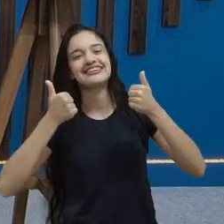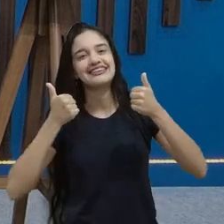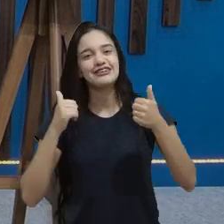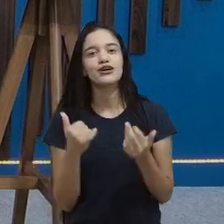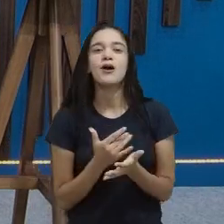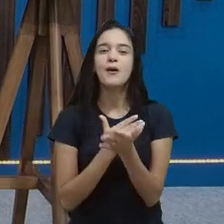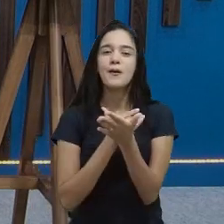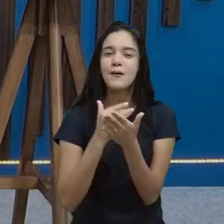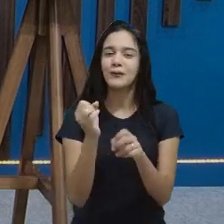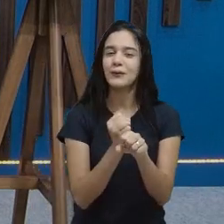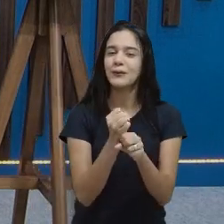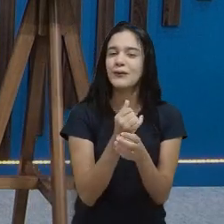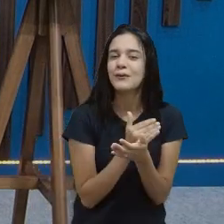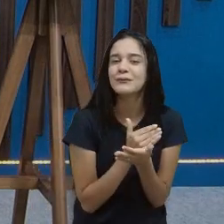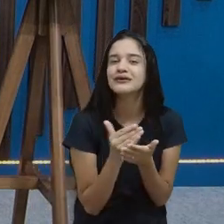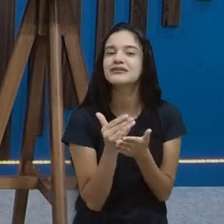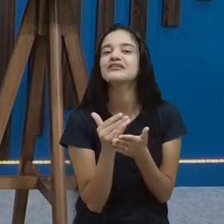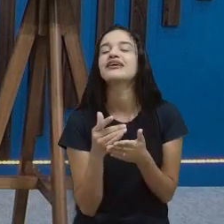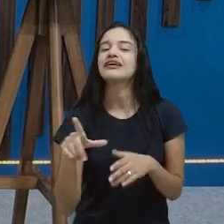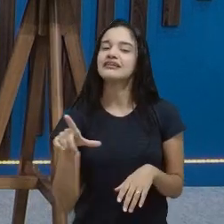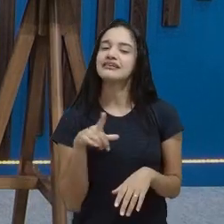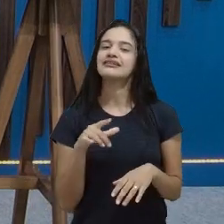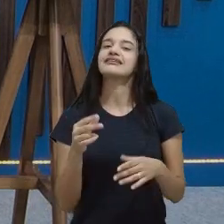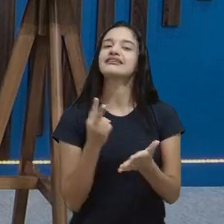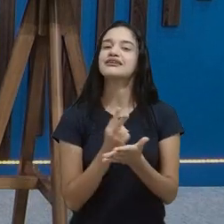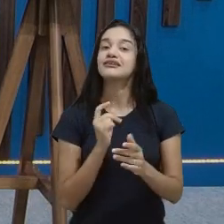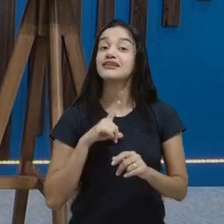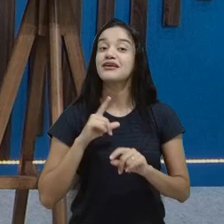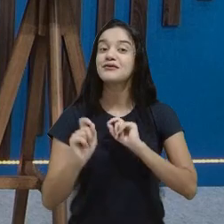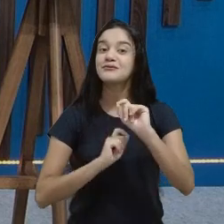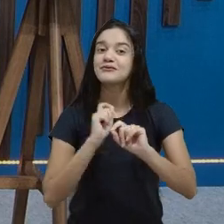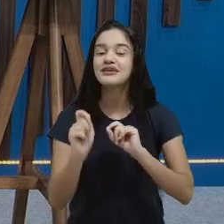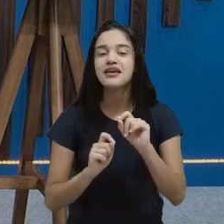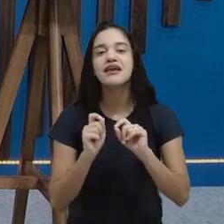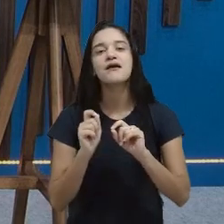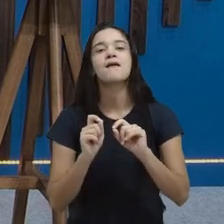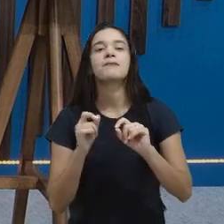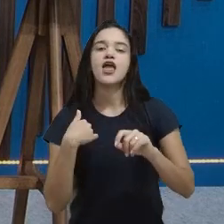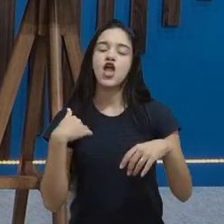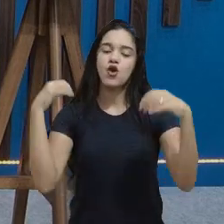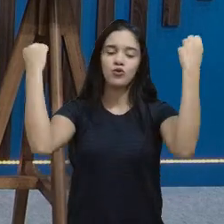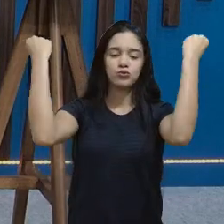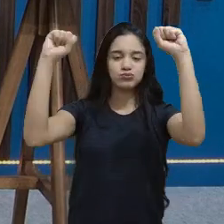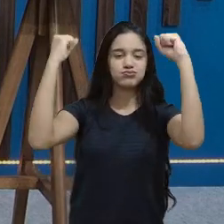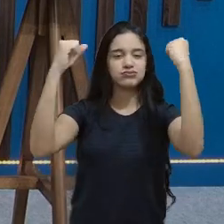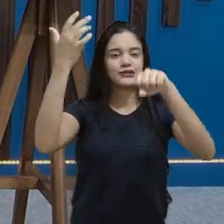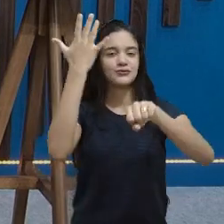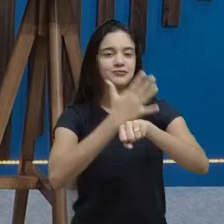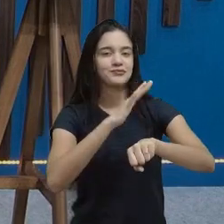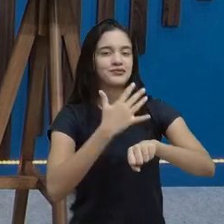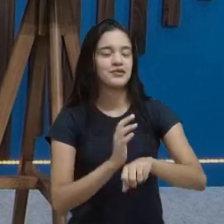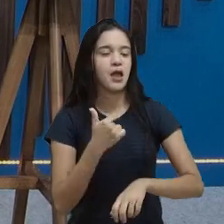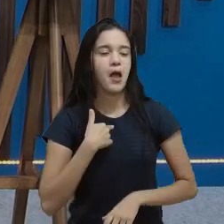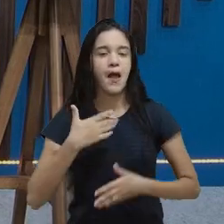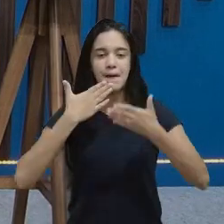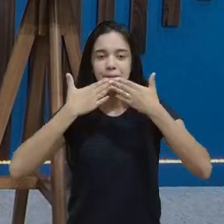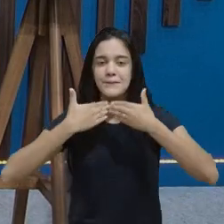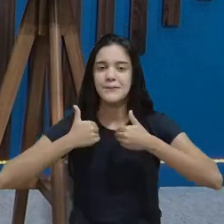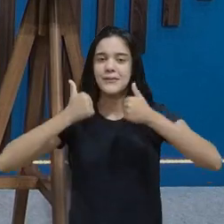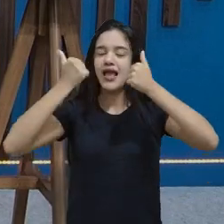de ano, sempre vem aquelas metas assim, eu vou fazer exercício, eu vou melhorar meu